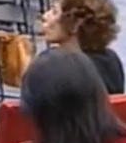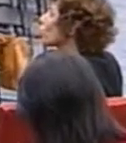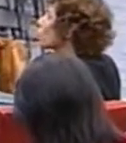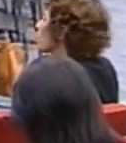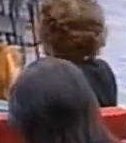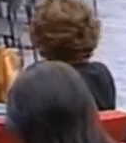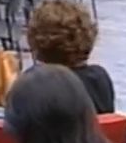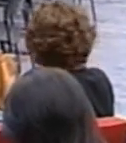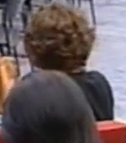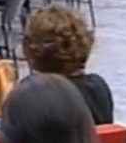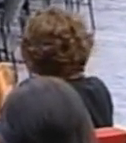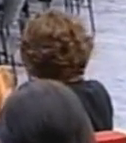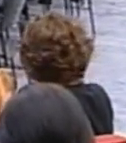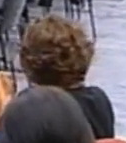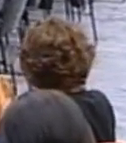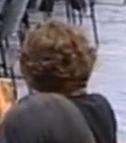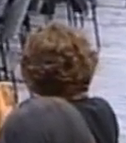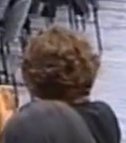Isso é para frente.